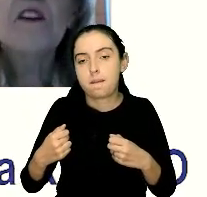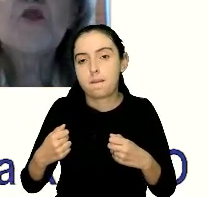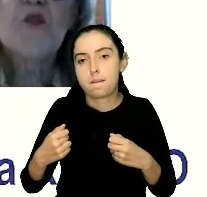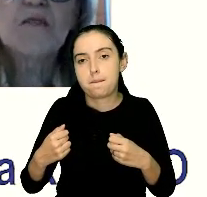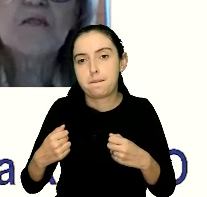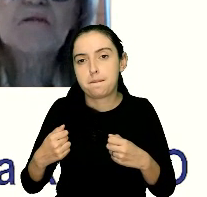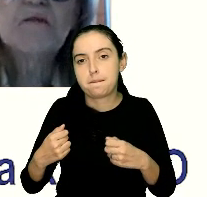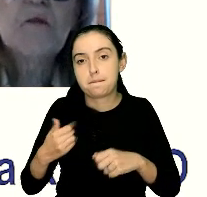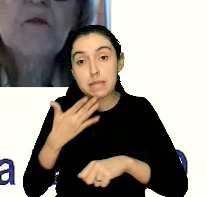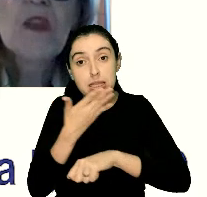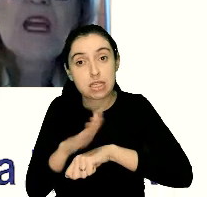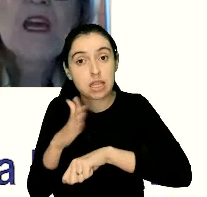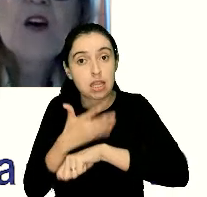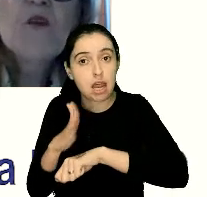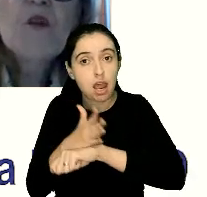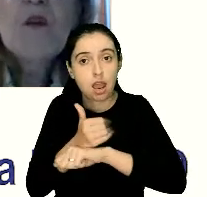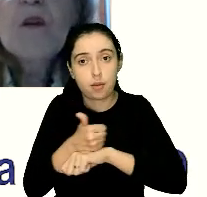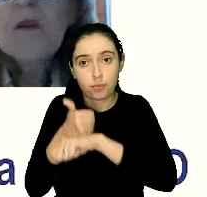se aperfeiçoar.